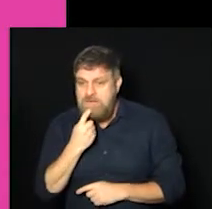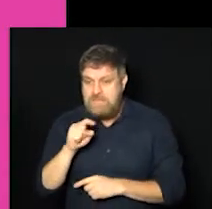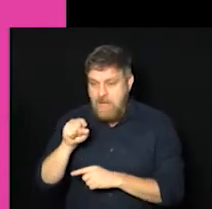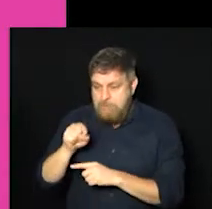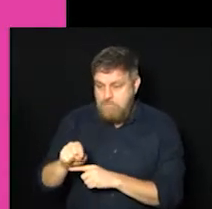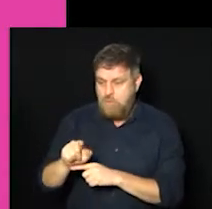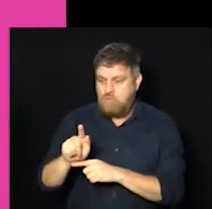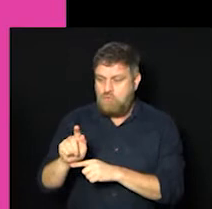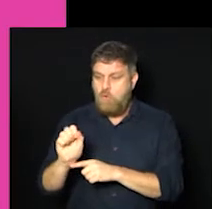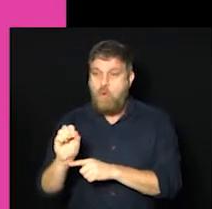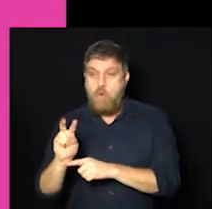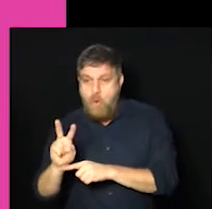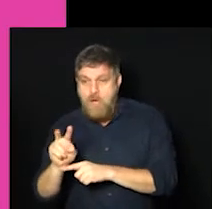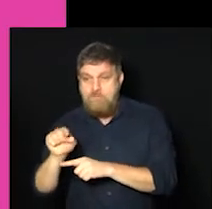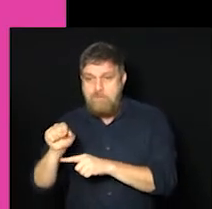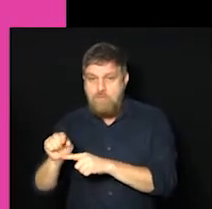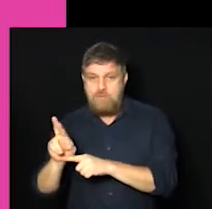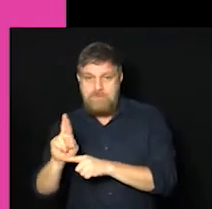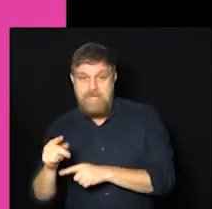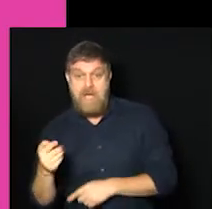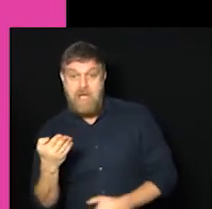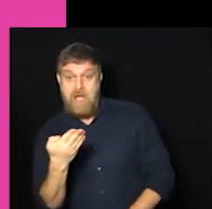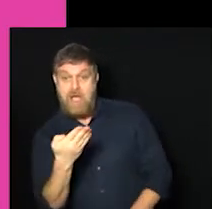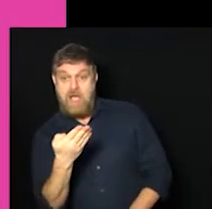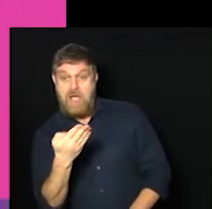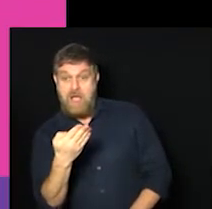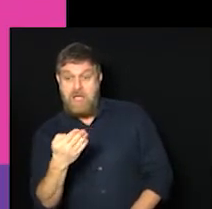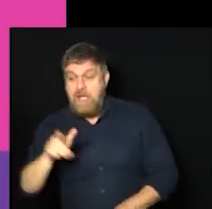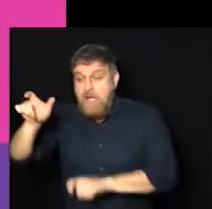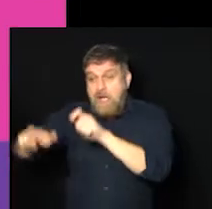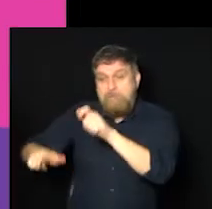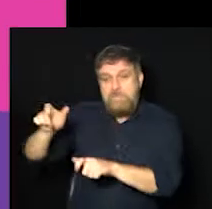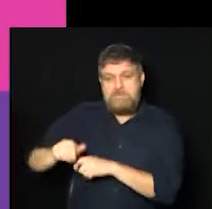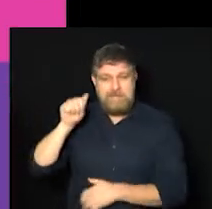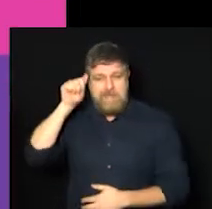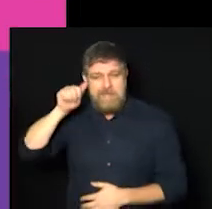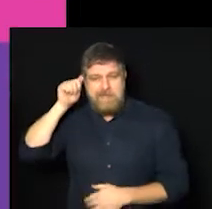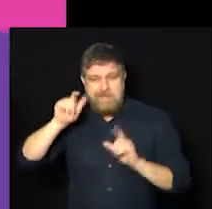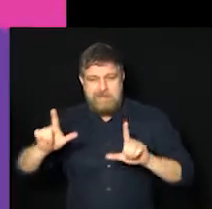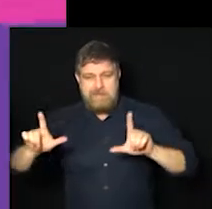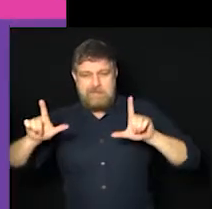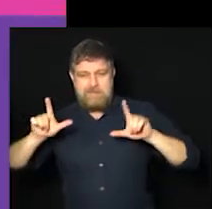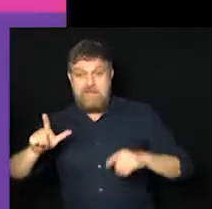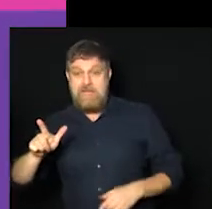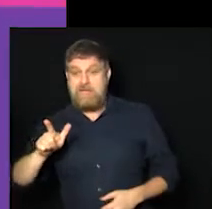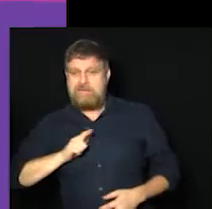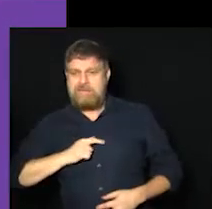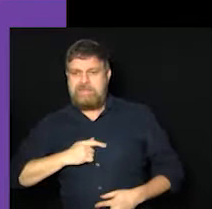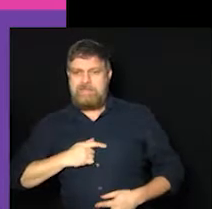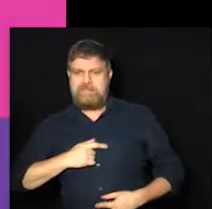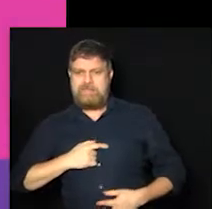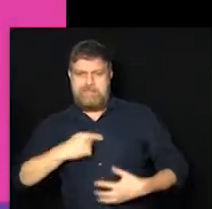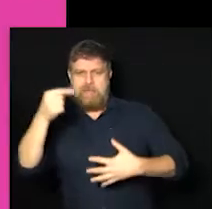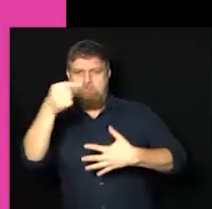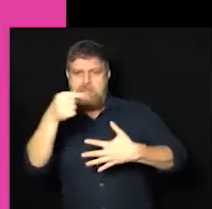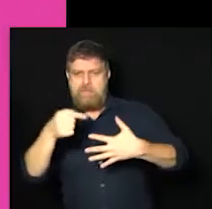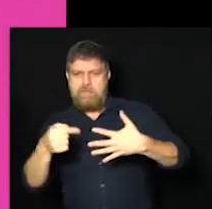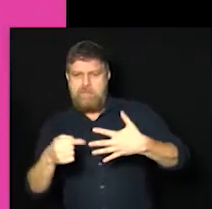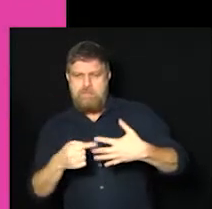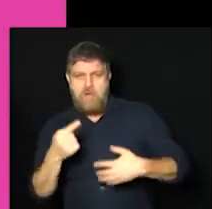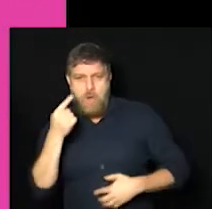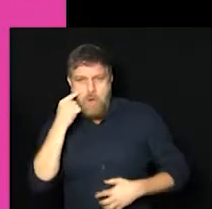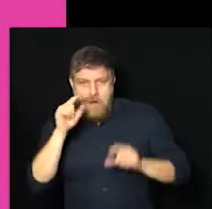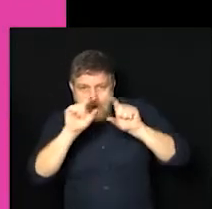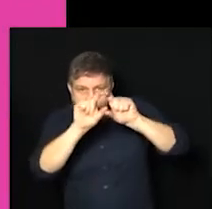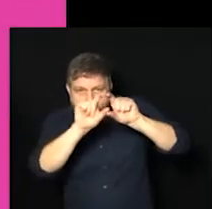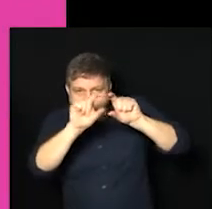mapacultural.campinas.sp.gov.br, já está aqui o site, então, para você que é artista. Então, isso, a gente tem todas as informações. Olha lá em cima um pouquinho.